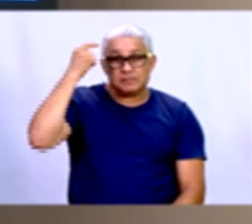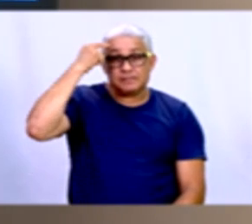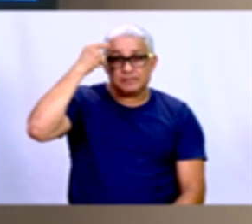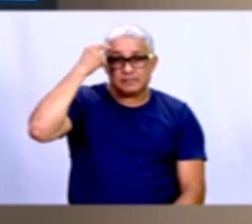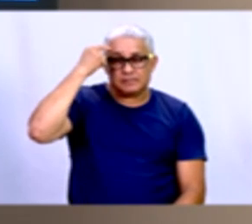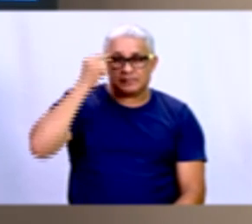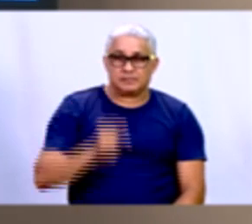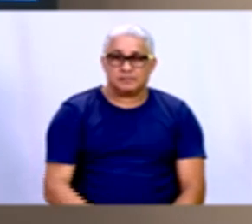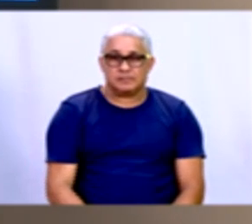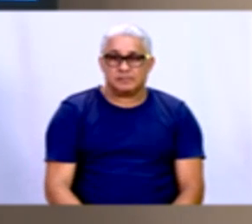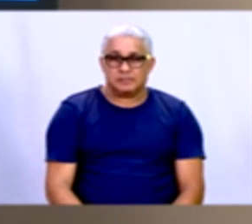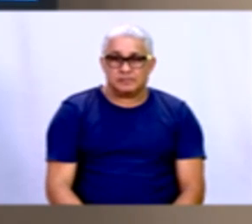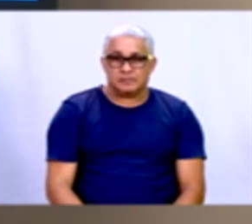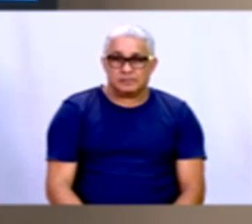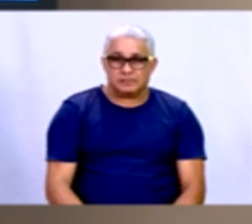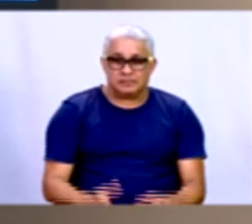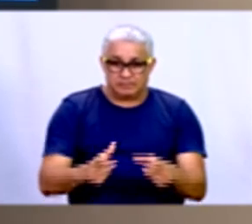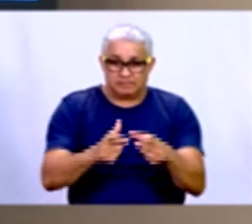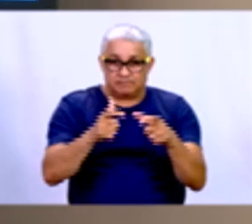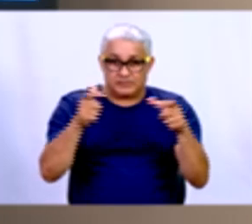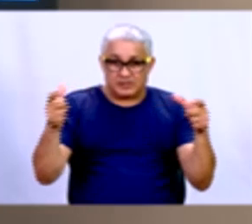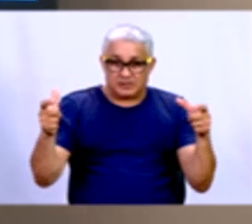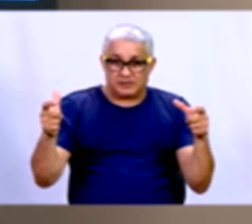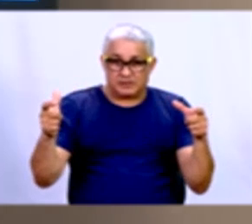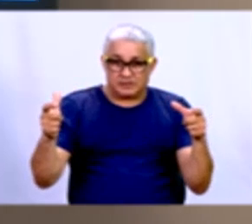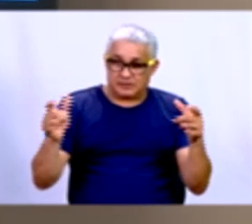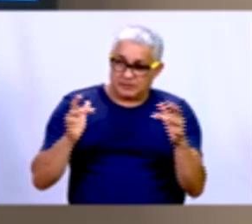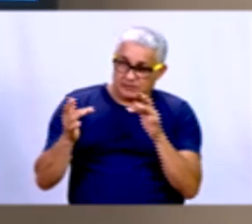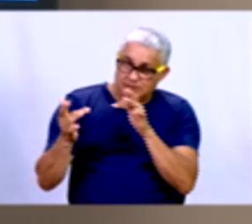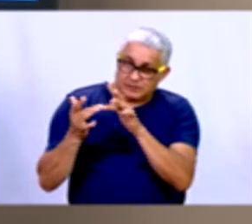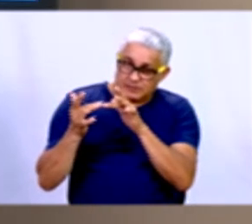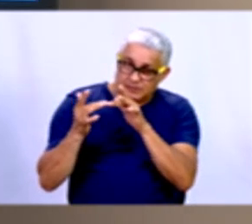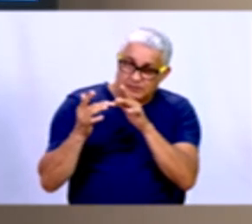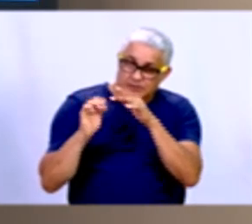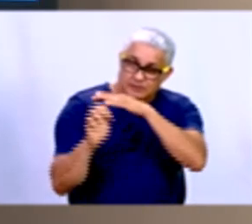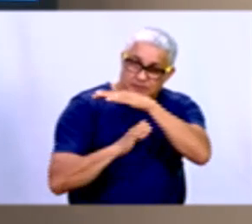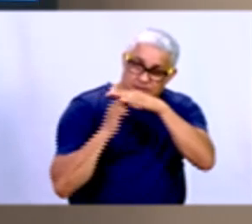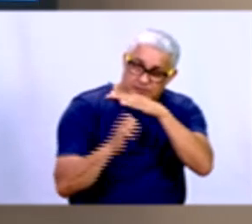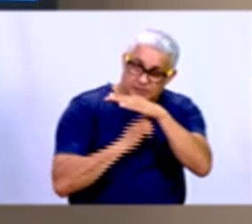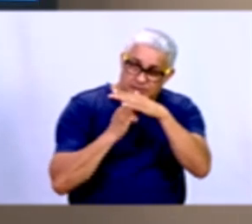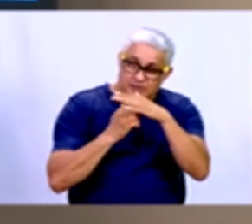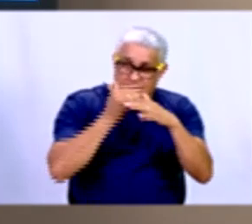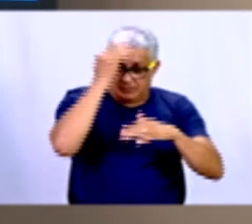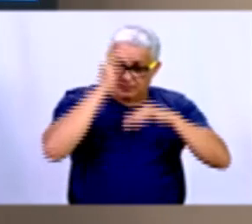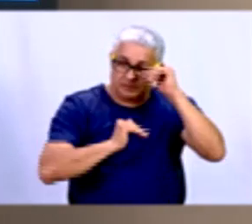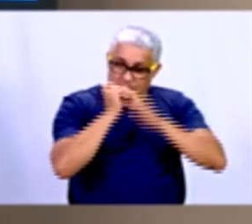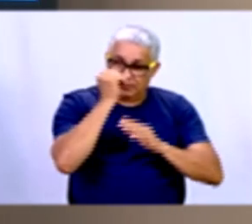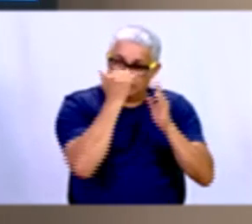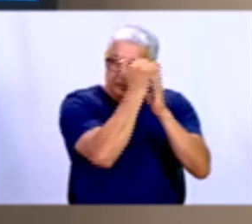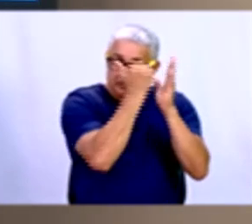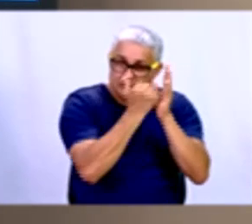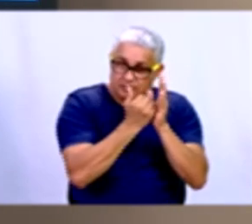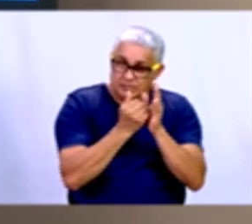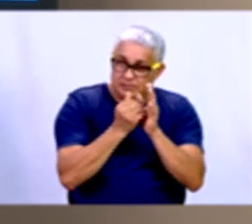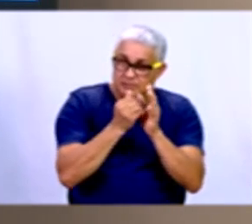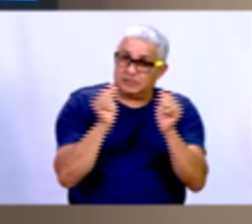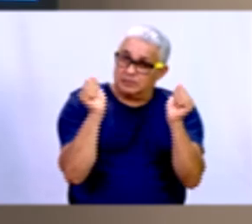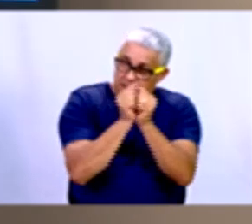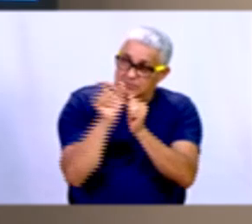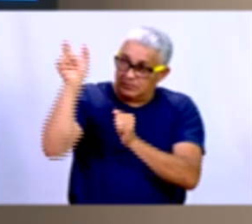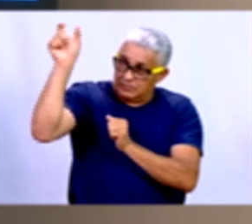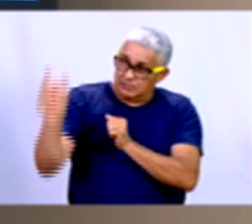tem que pensar em aumentar a intimidade das nossas empresas para quem a gente está desenvolvendo com os clientes, facilitar o